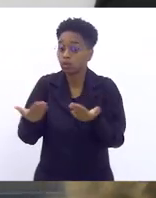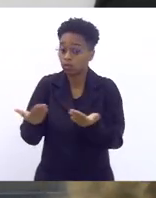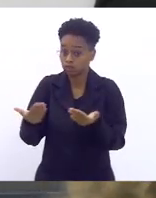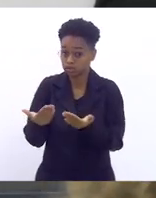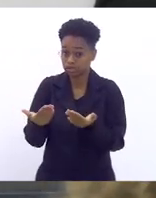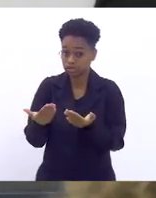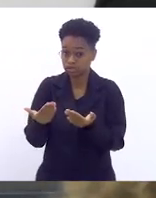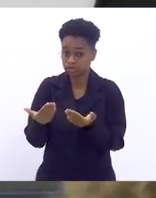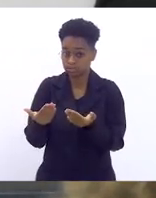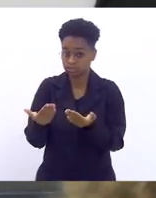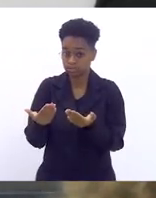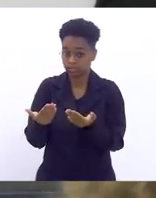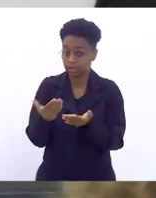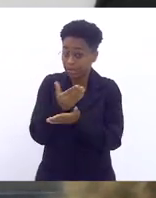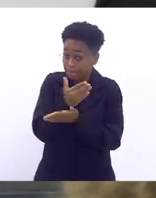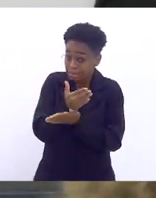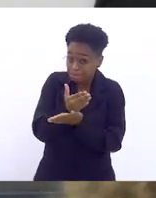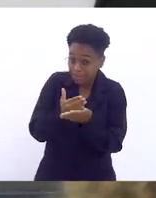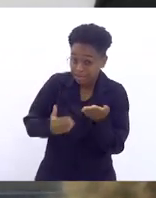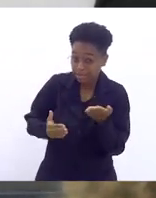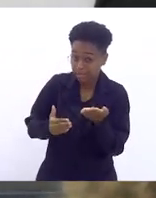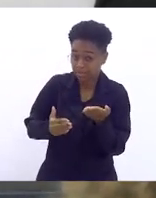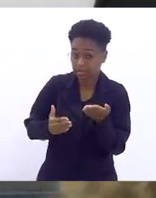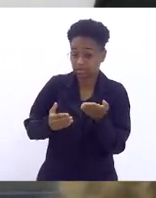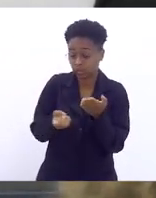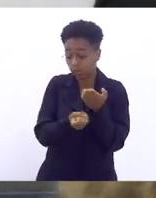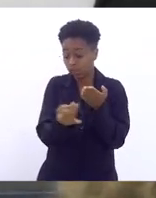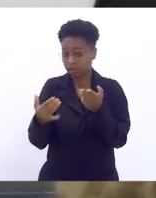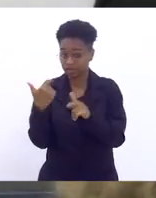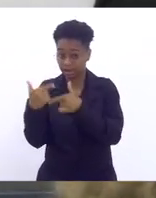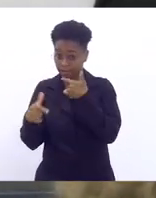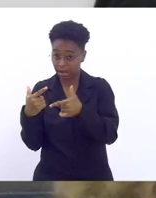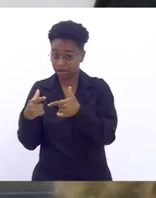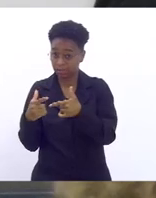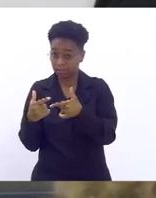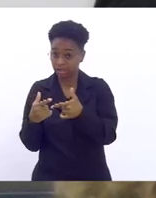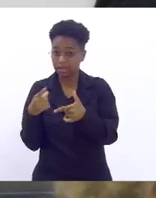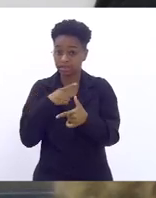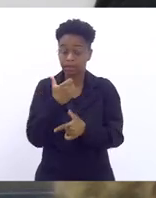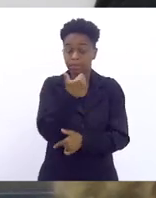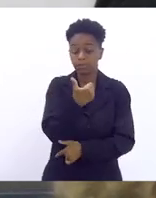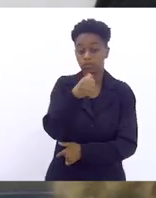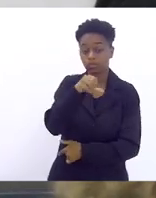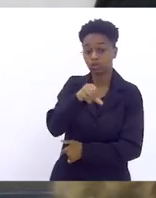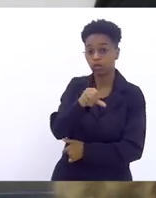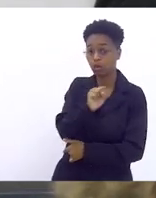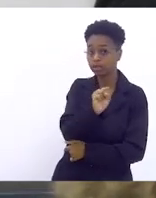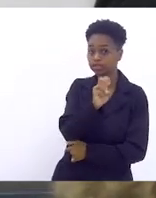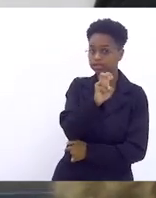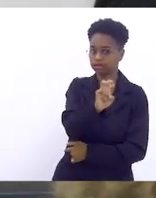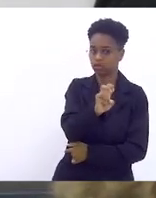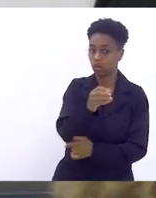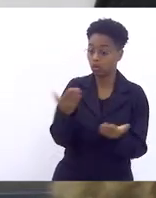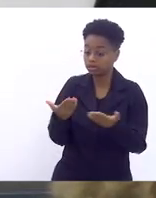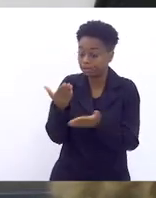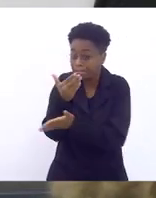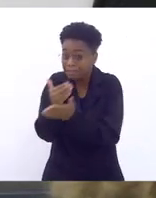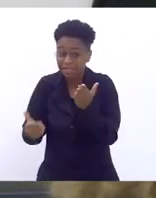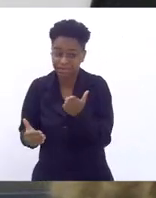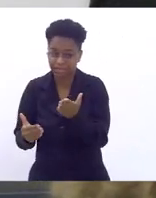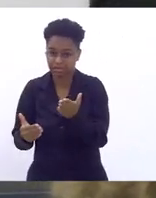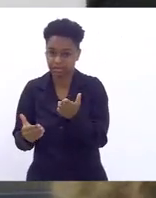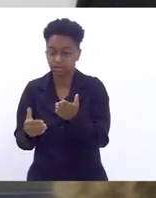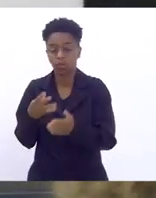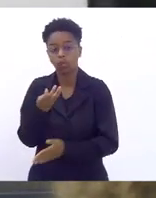metade do número de empregos que nós tínhamos em 1985 ou seja passado